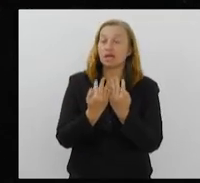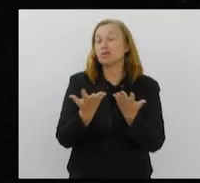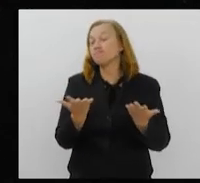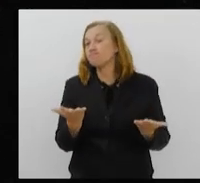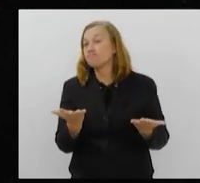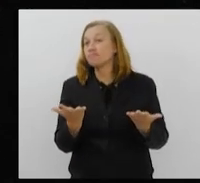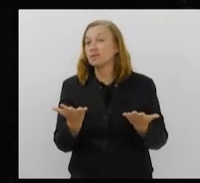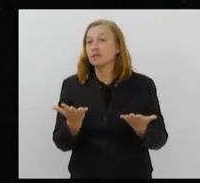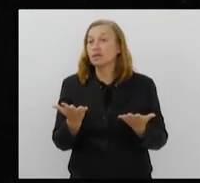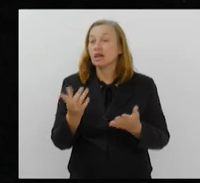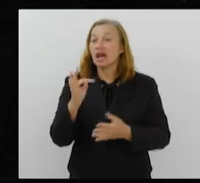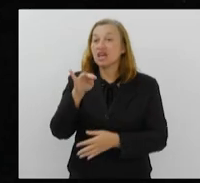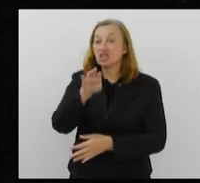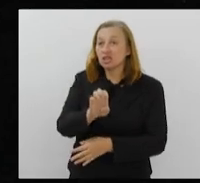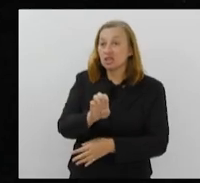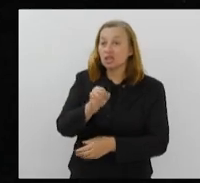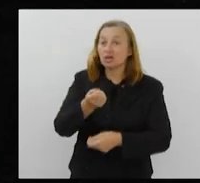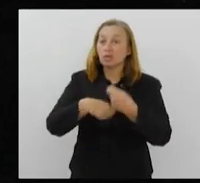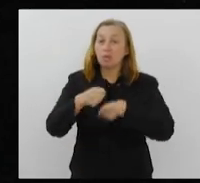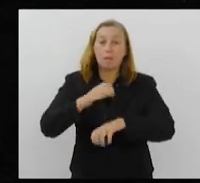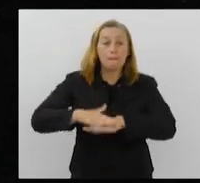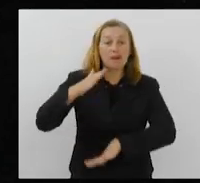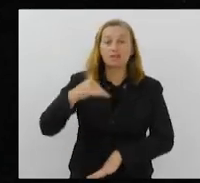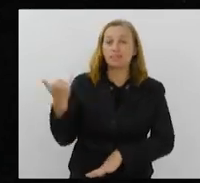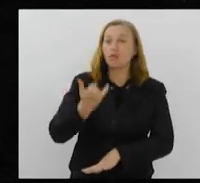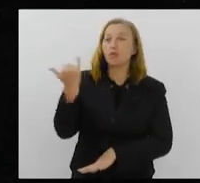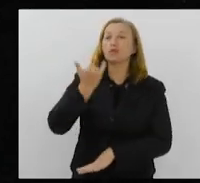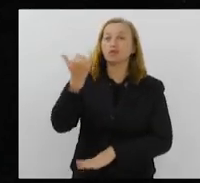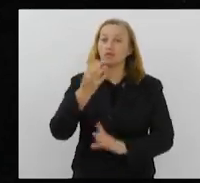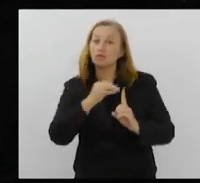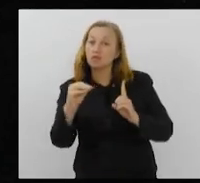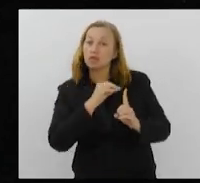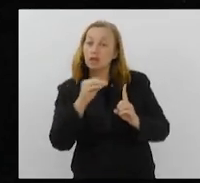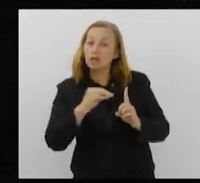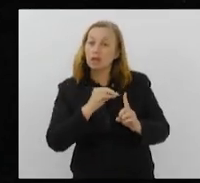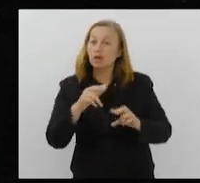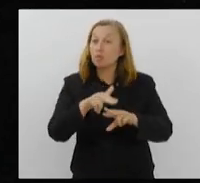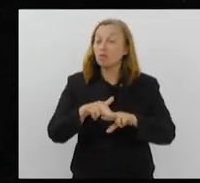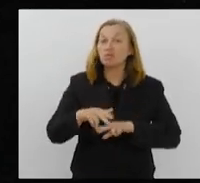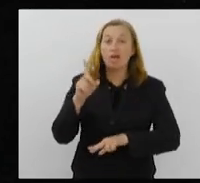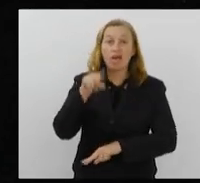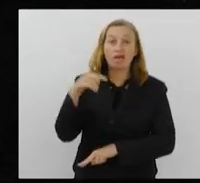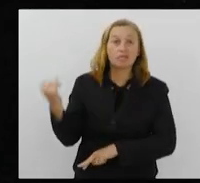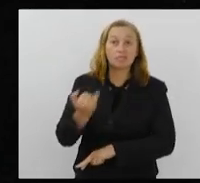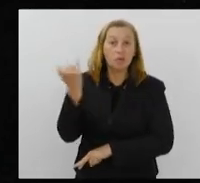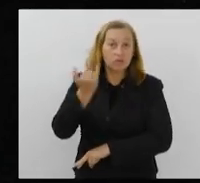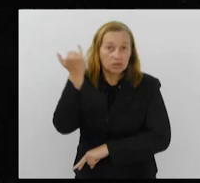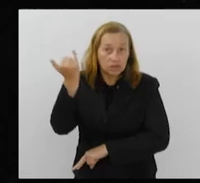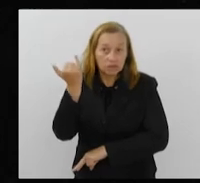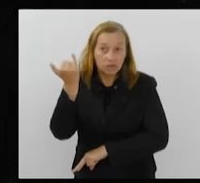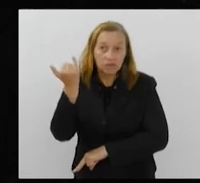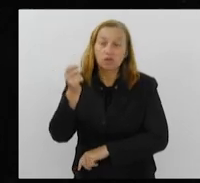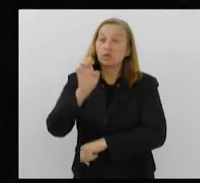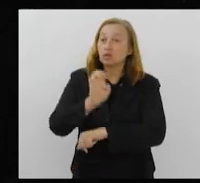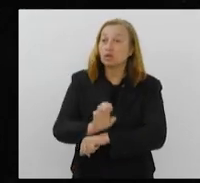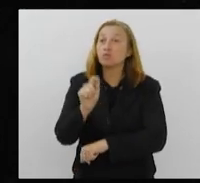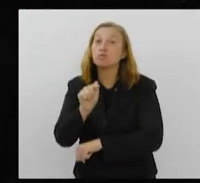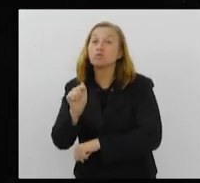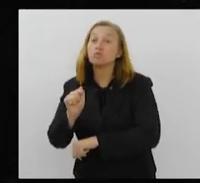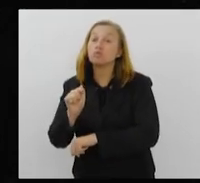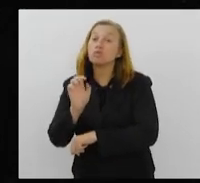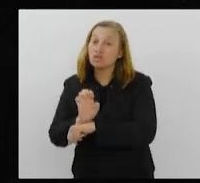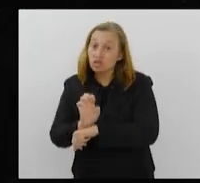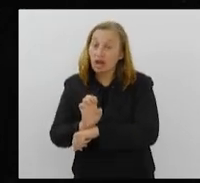são os agentes econômicos mais importantes e vulneráveis. E, portanto, é muito importante que os estados,